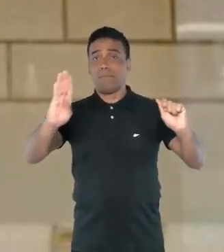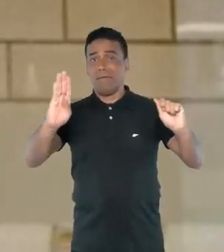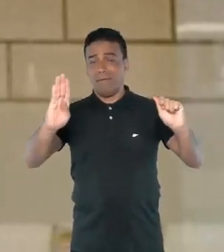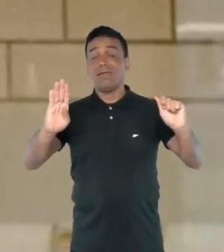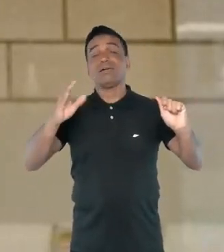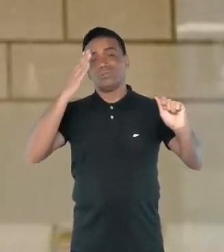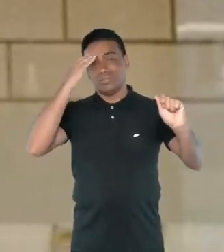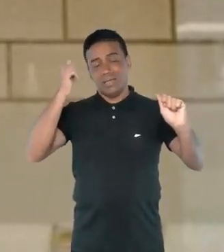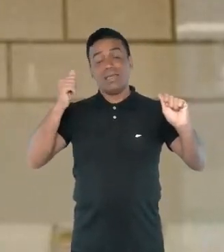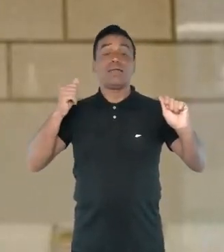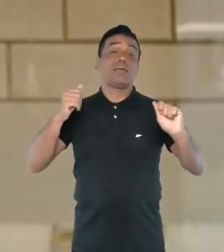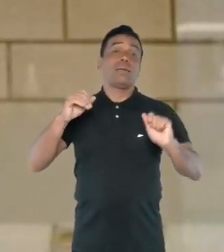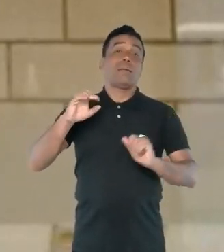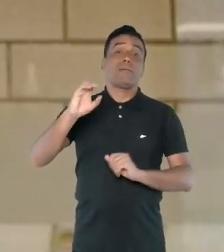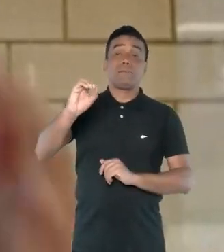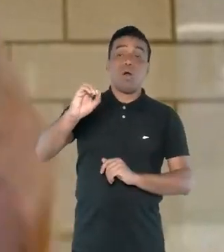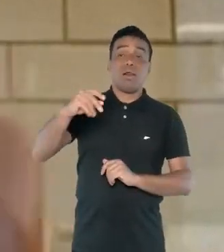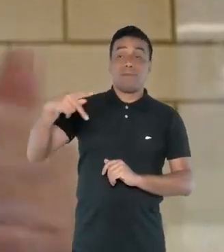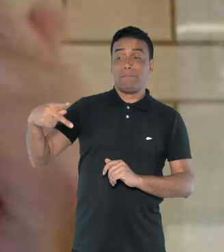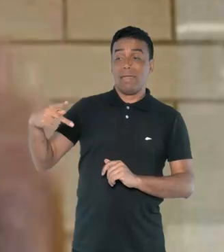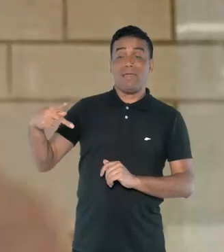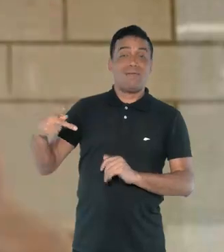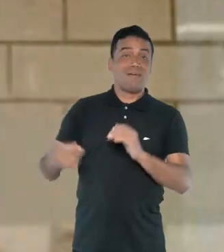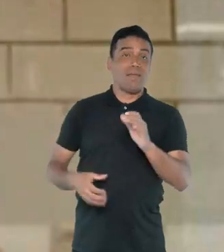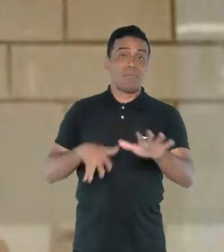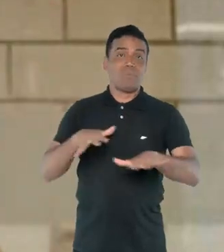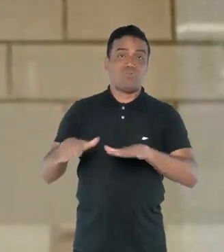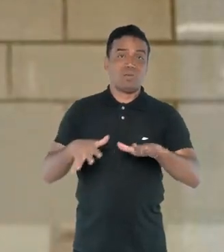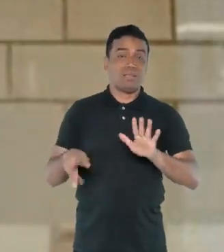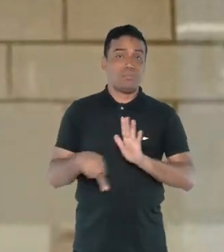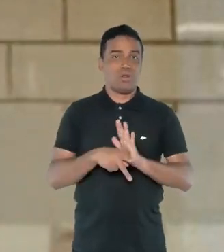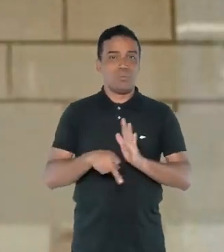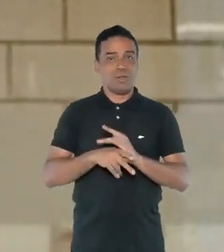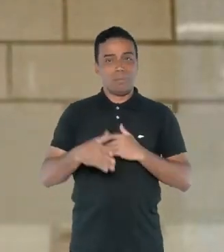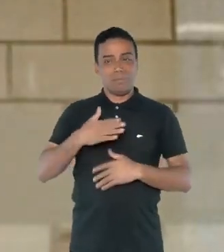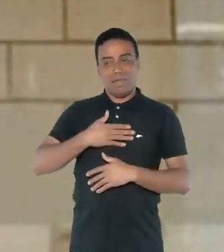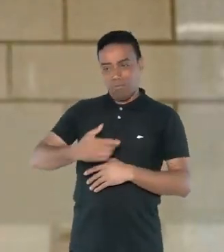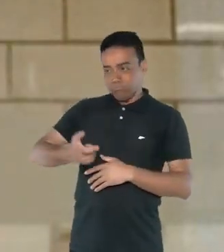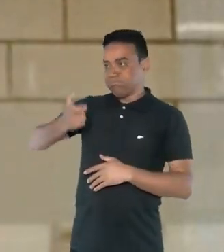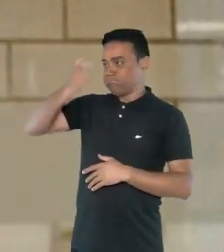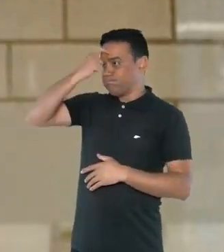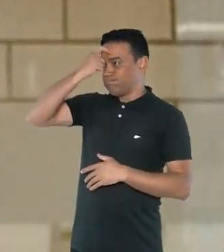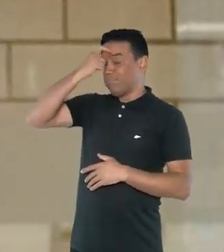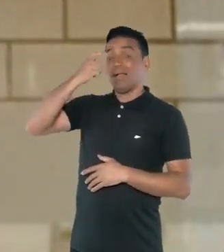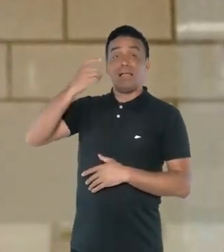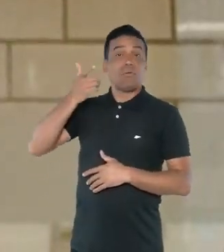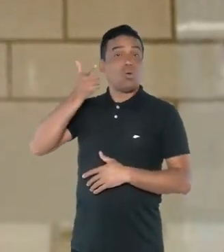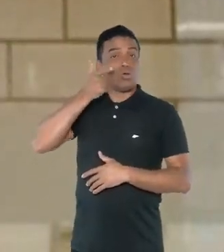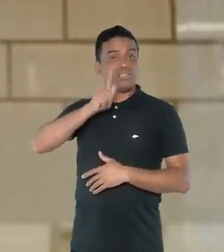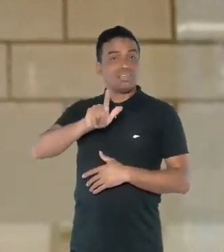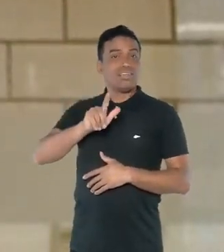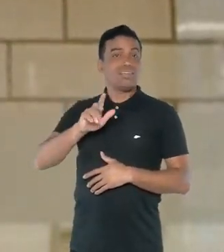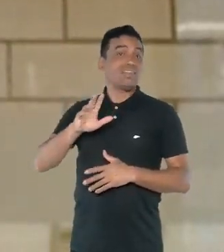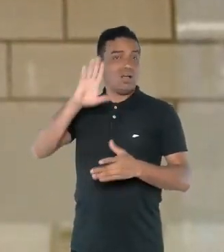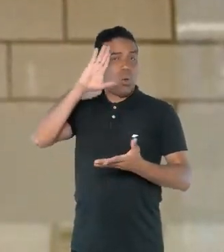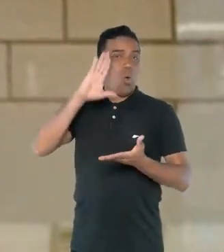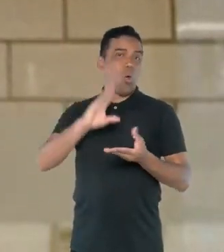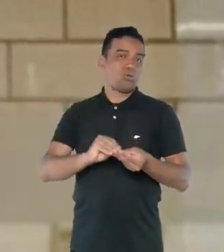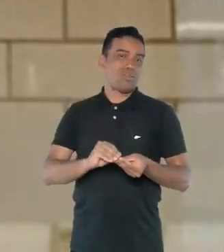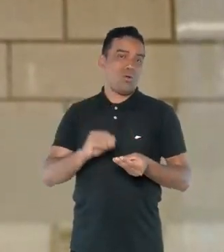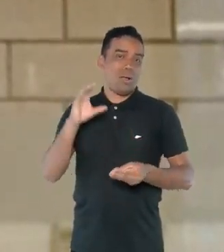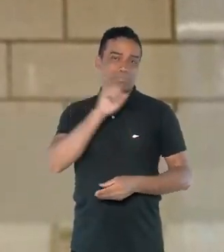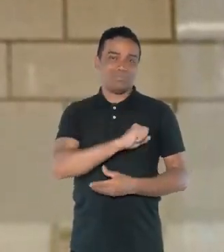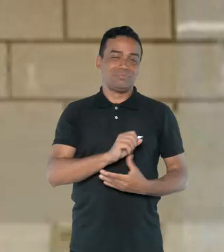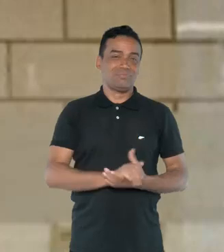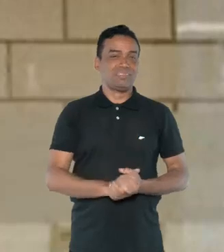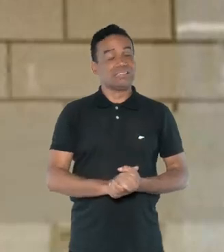a bola B vai se mover porque, pela minha razão, eu poderia ter chegado facilmente a essa conclusão. Ele vai